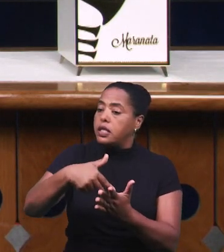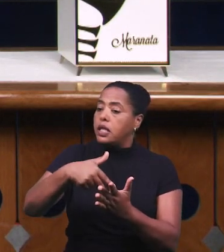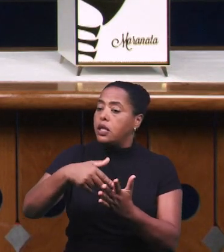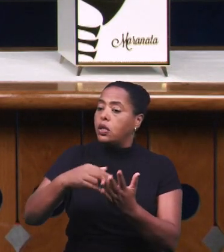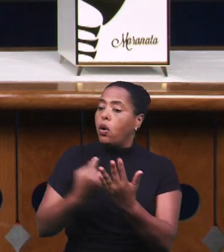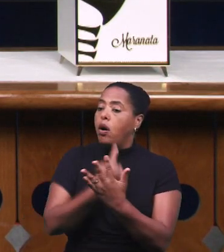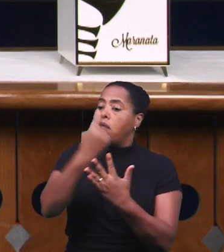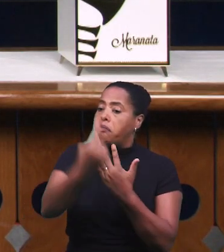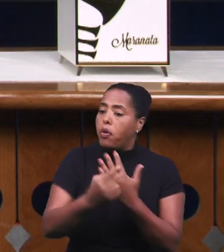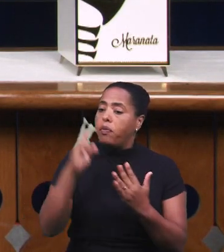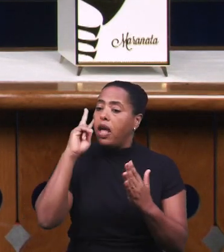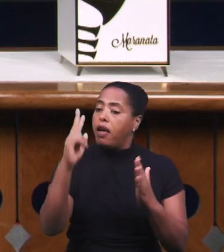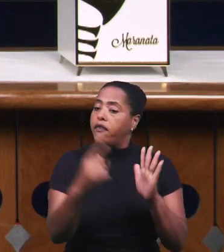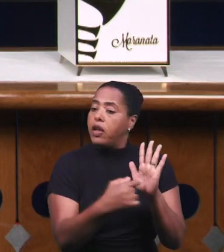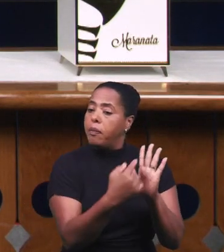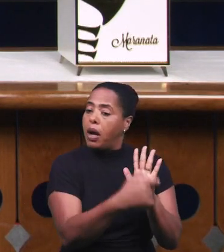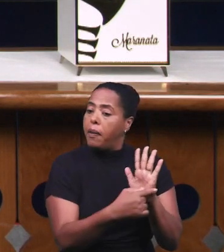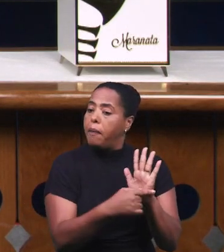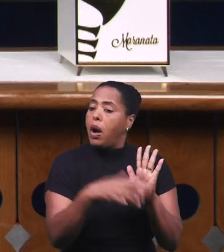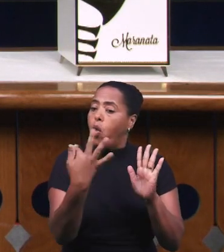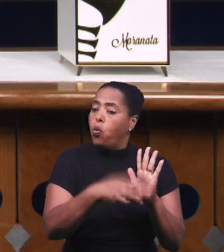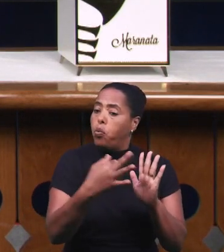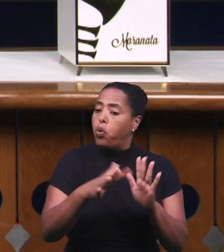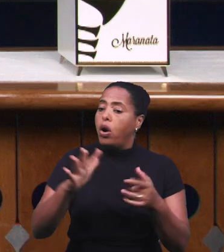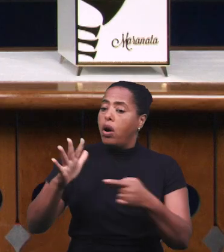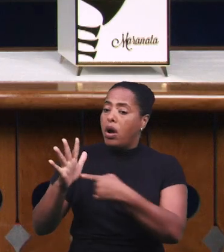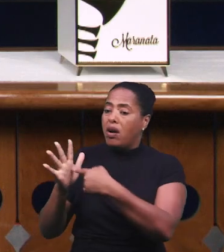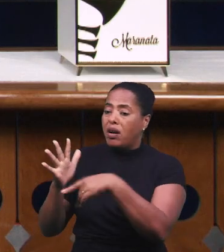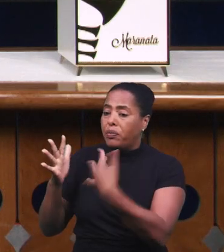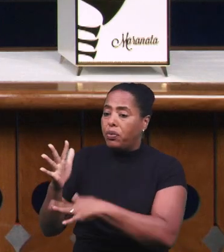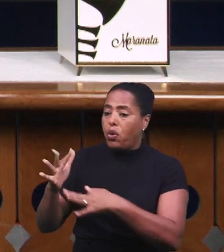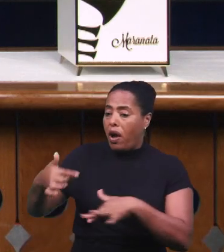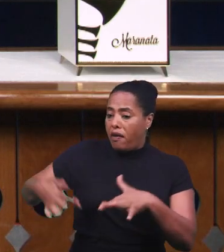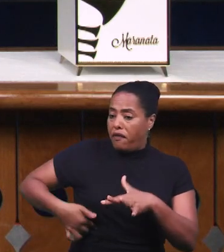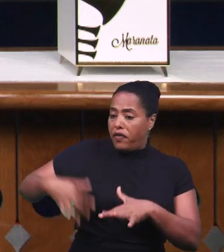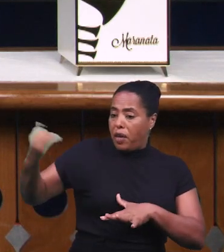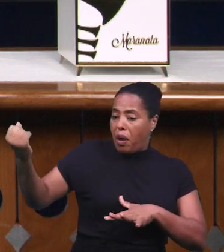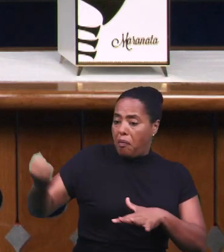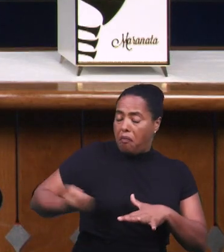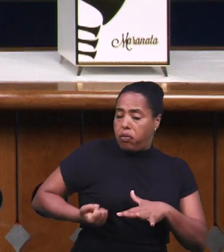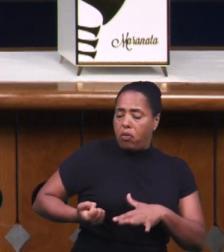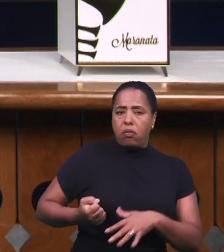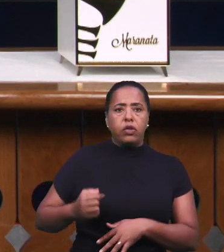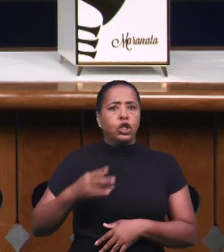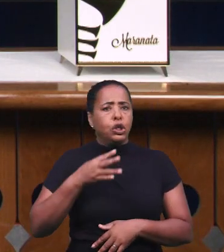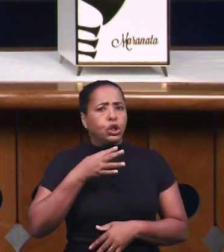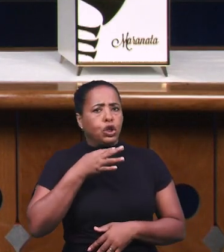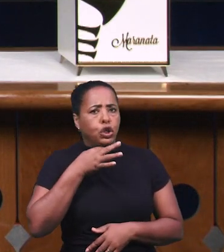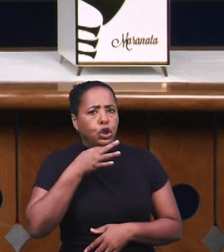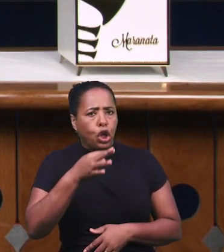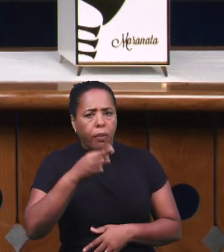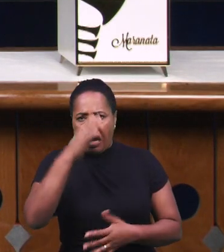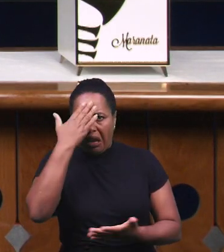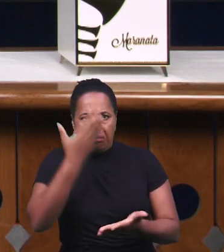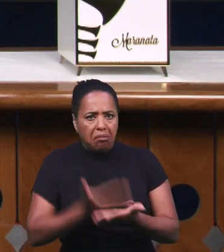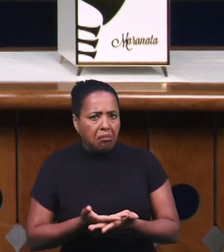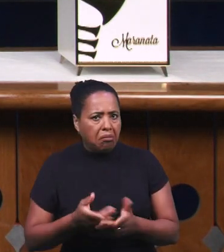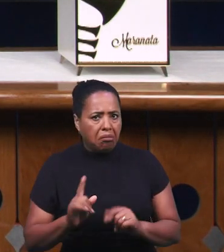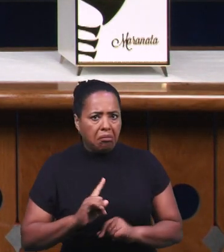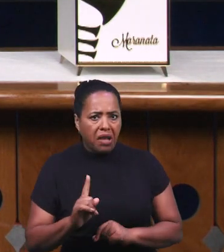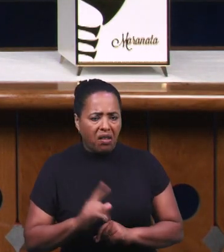mãos feridas, o lado onde entrou a lança. Tomé não acreditou. Eu não